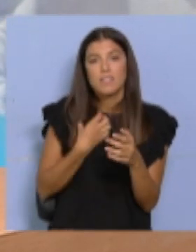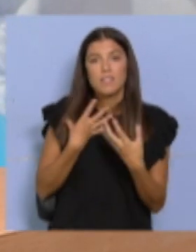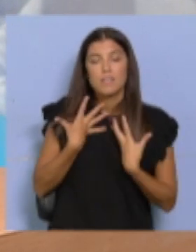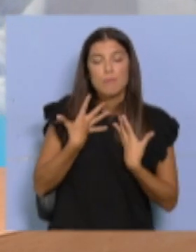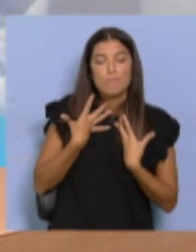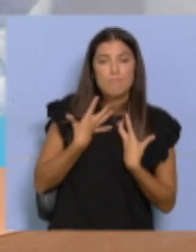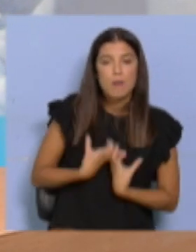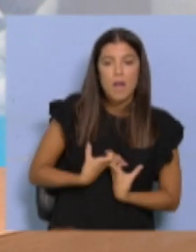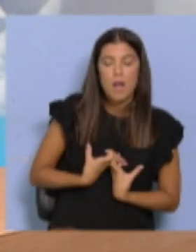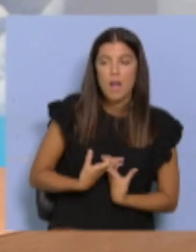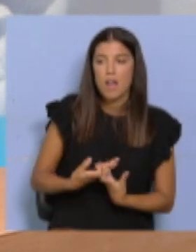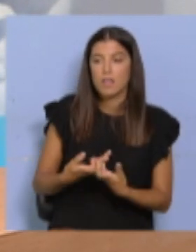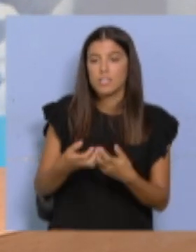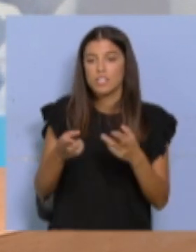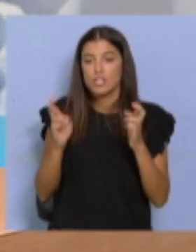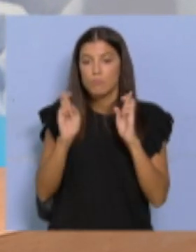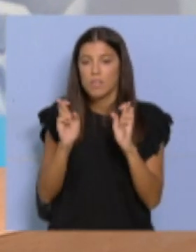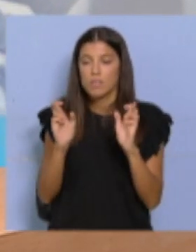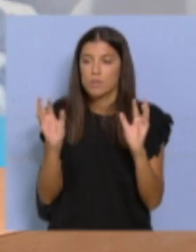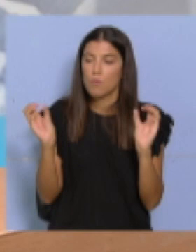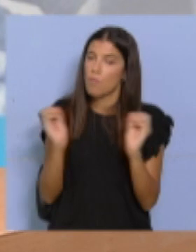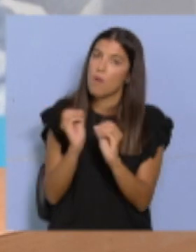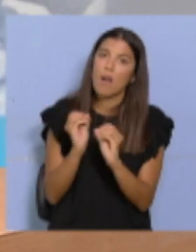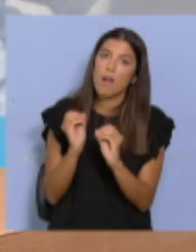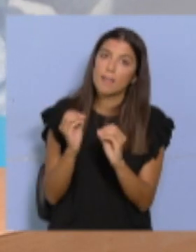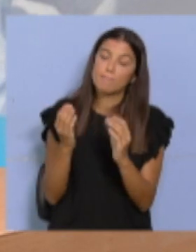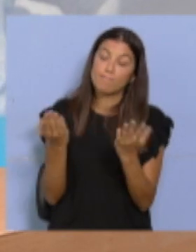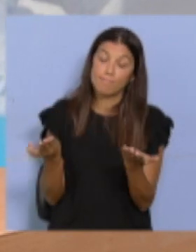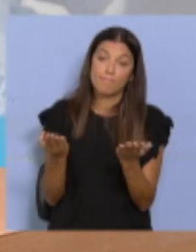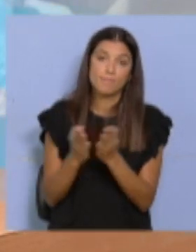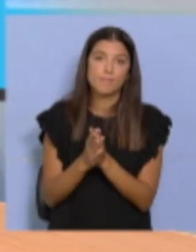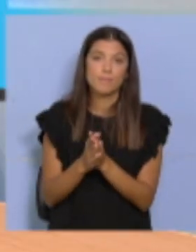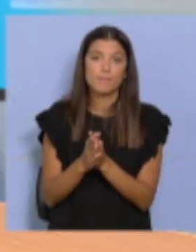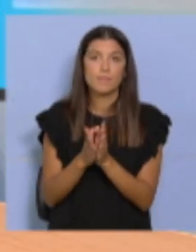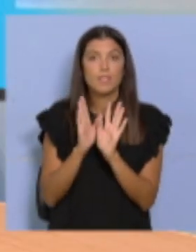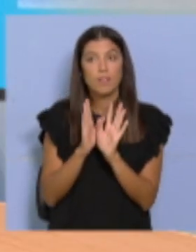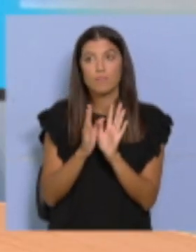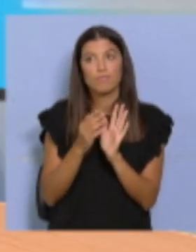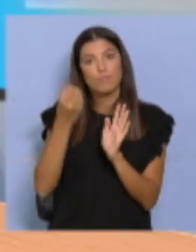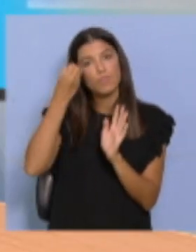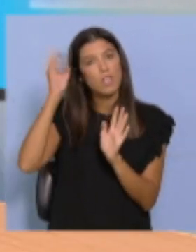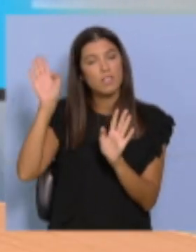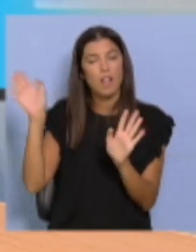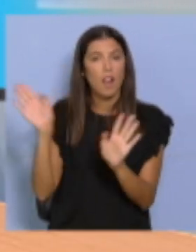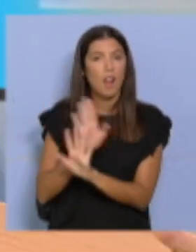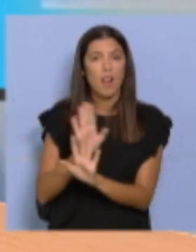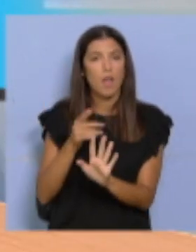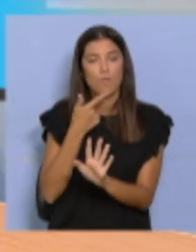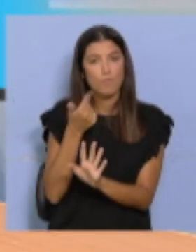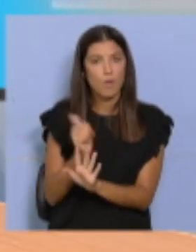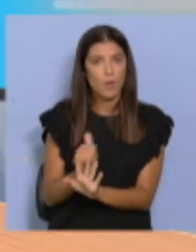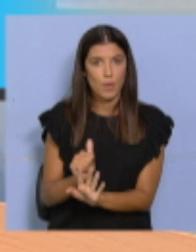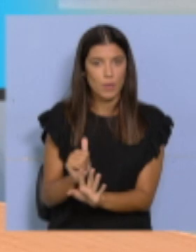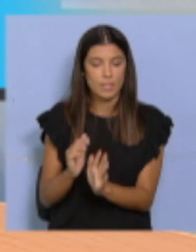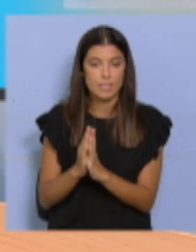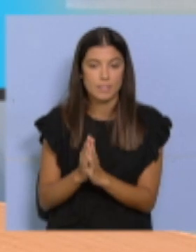gente sem, enfim... E que não é para ser esquecida também, não é? Claro. Que não pode ser esquecida. Claro. Avançamos